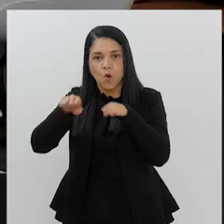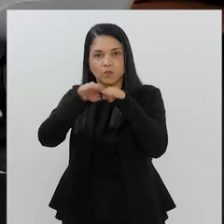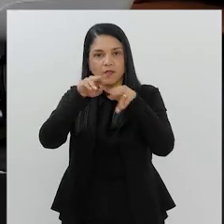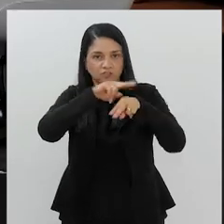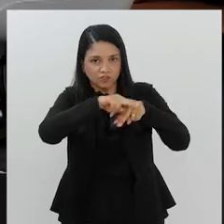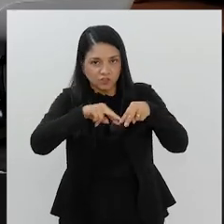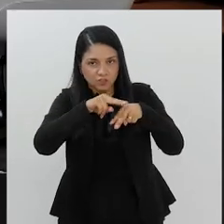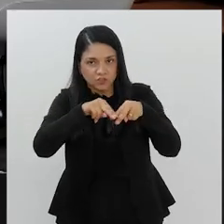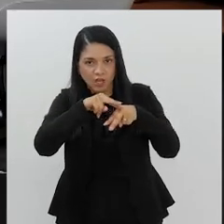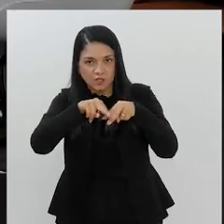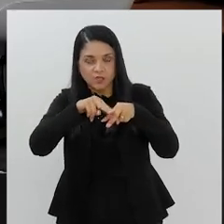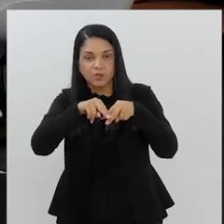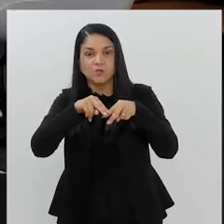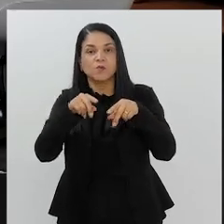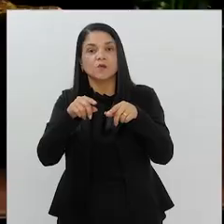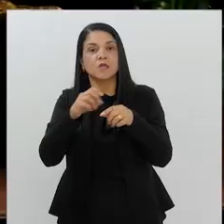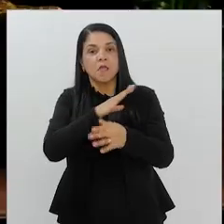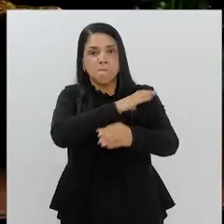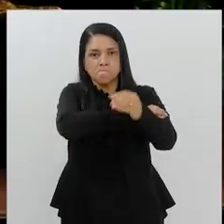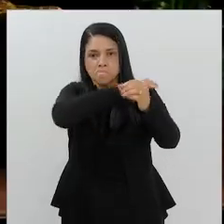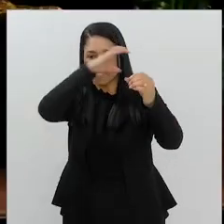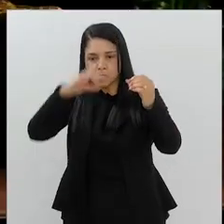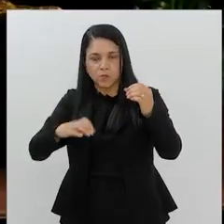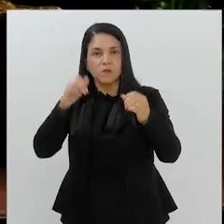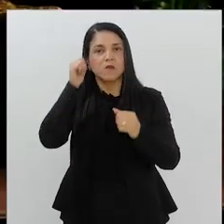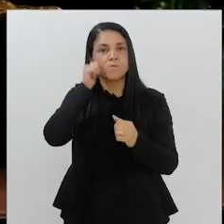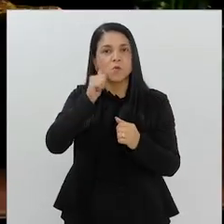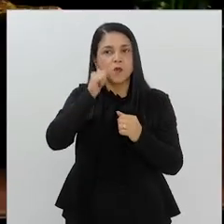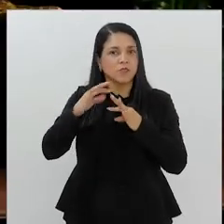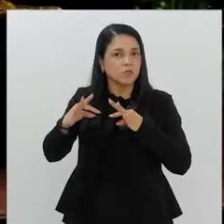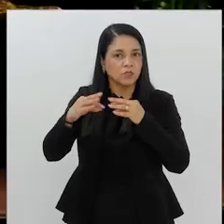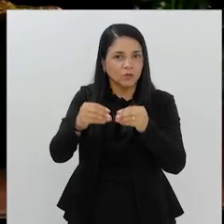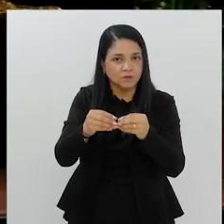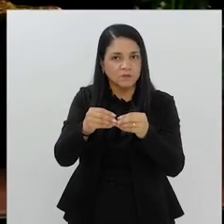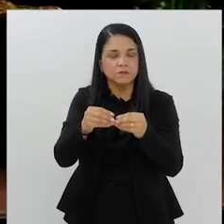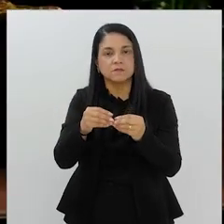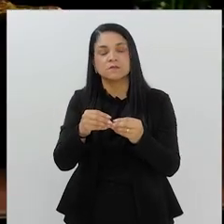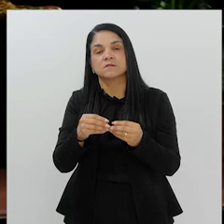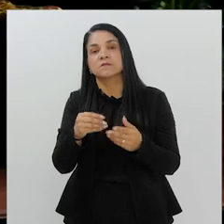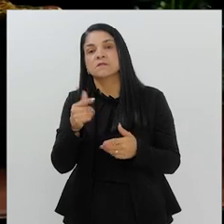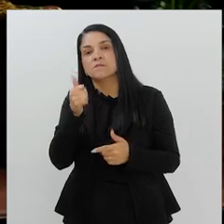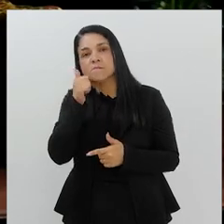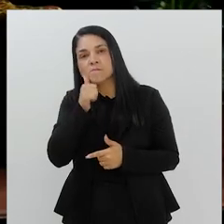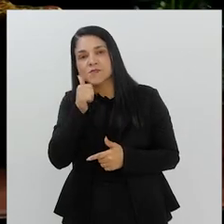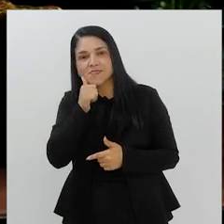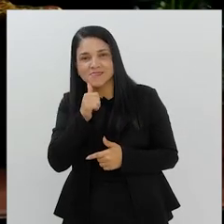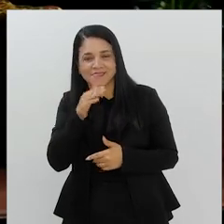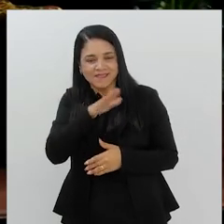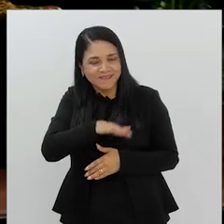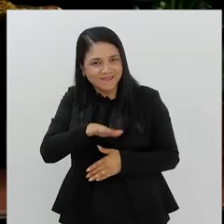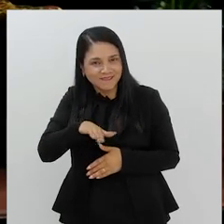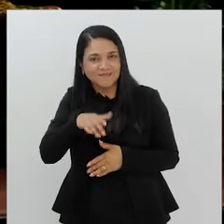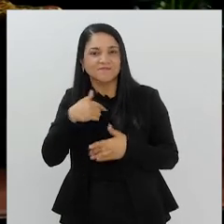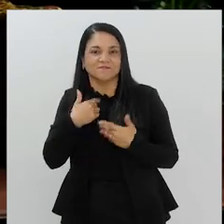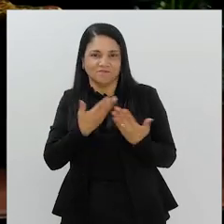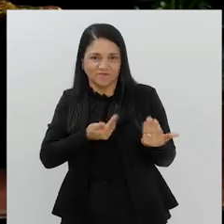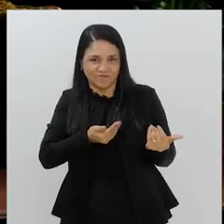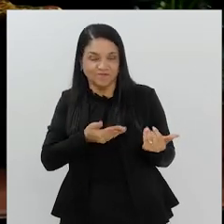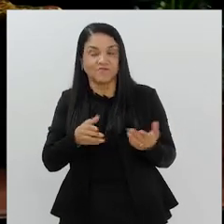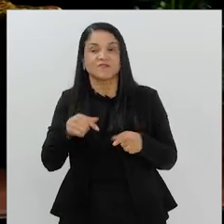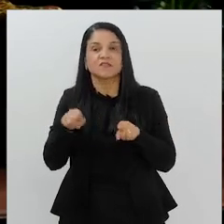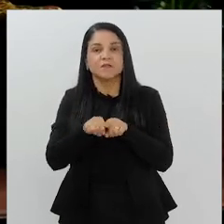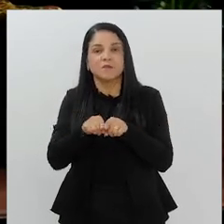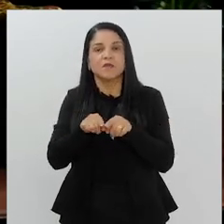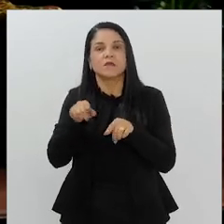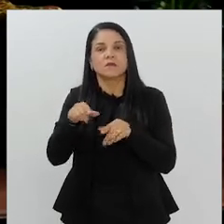igualdade de gênero alcançar a igualdade de gênero e empoderar todas as mulheres e meninas na meta 5.1 Dra